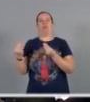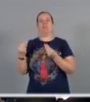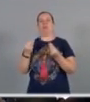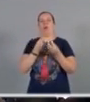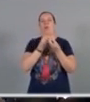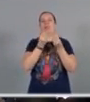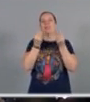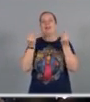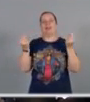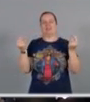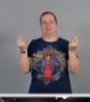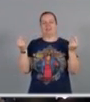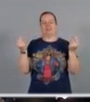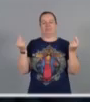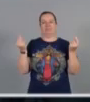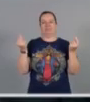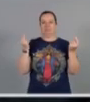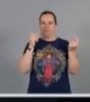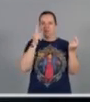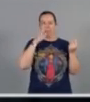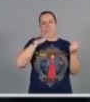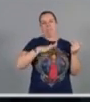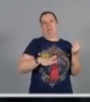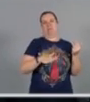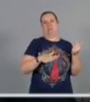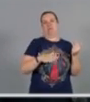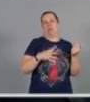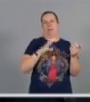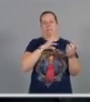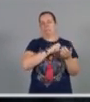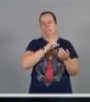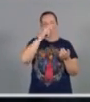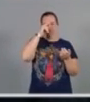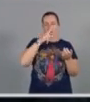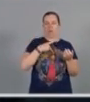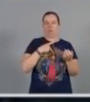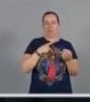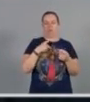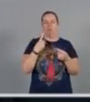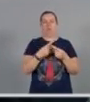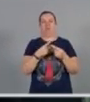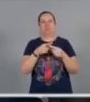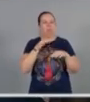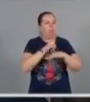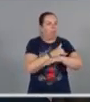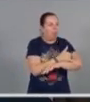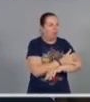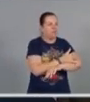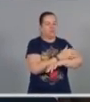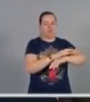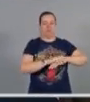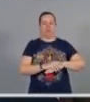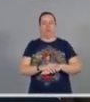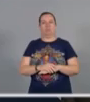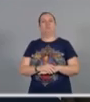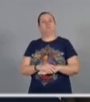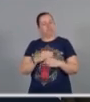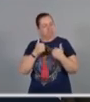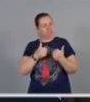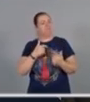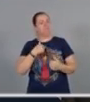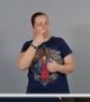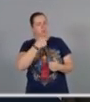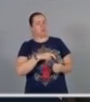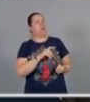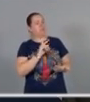se você não tem baixa autoestima Esse é o problema é porque você gorda bom tudo bem